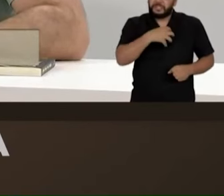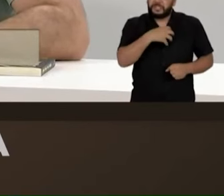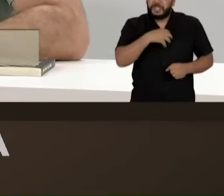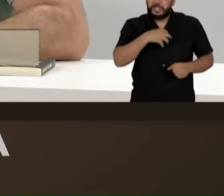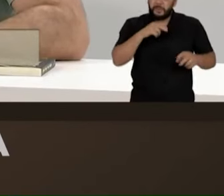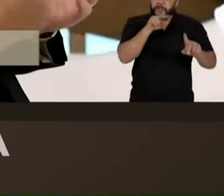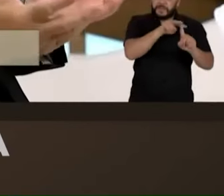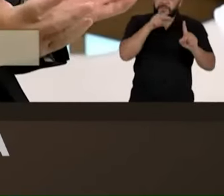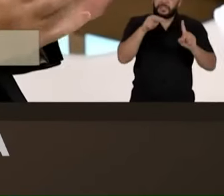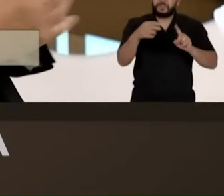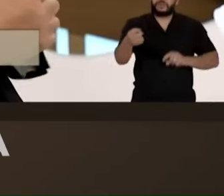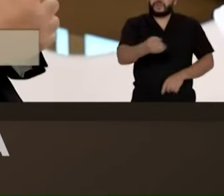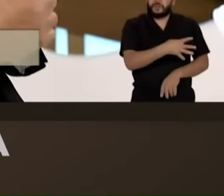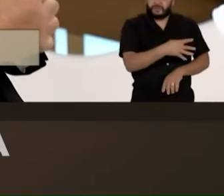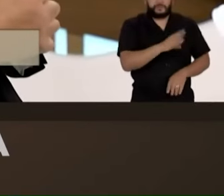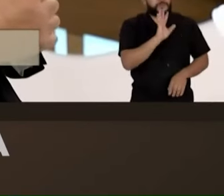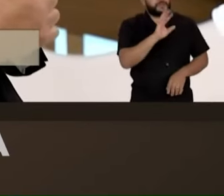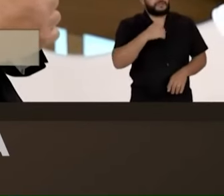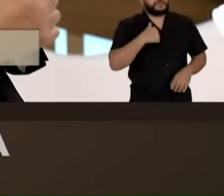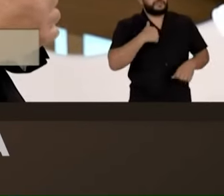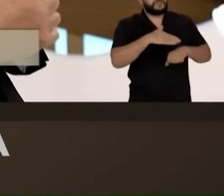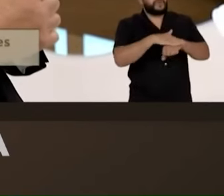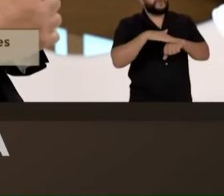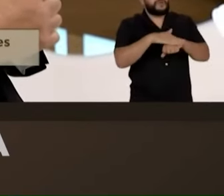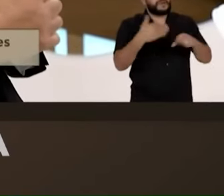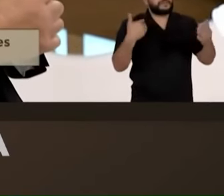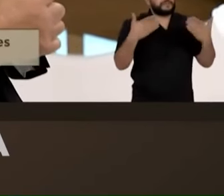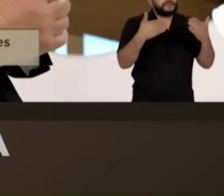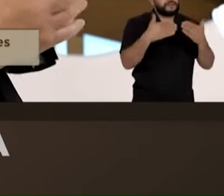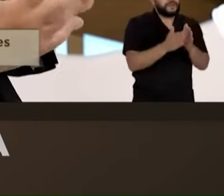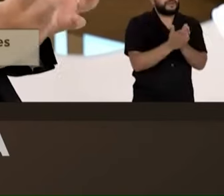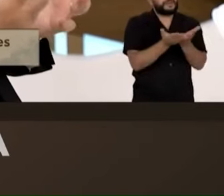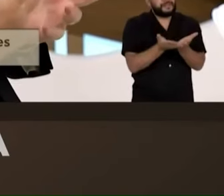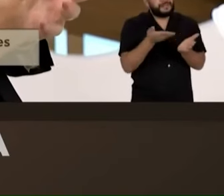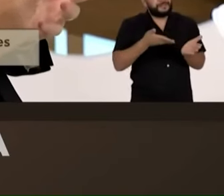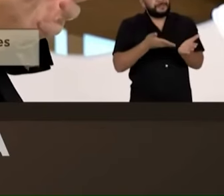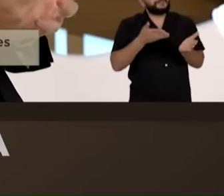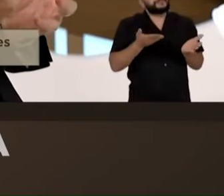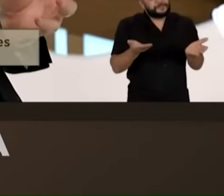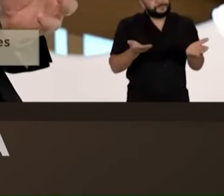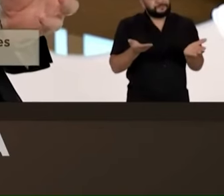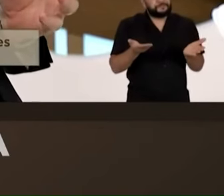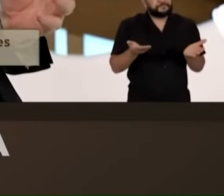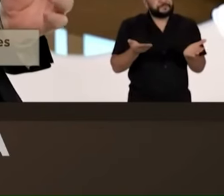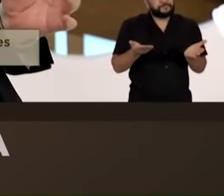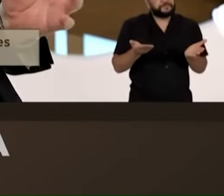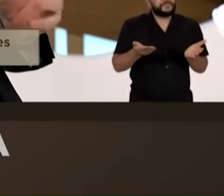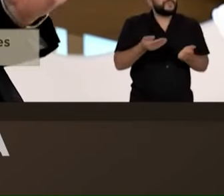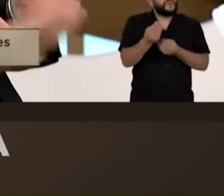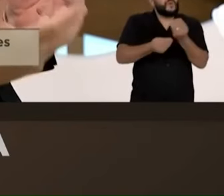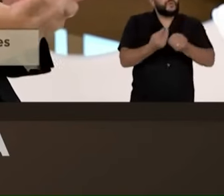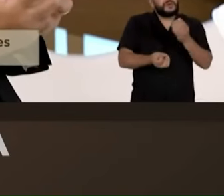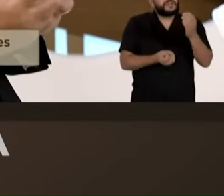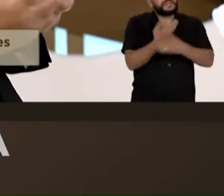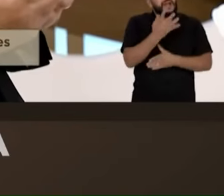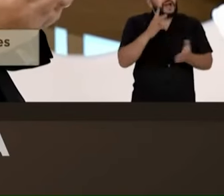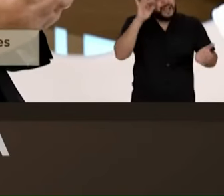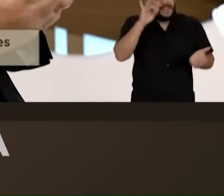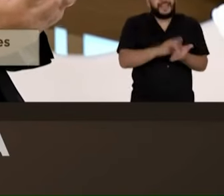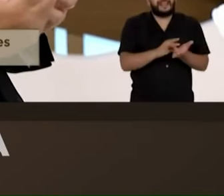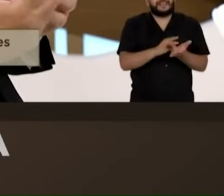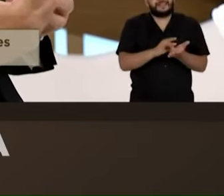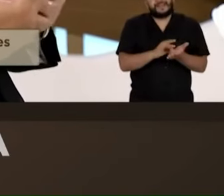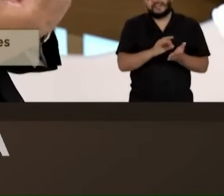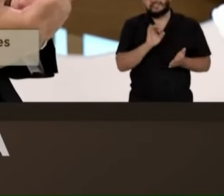deles, né, e a gente conversa bastante sobre isso também, né, nesse livro que a Daniela mostrava, é criar uma realidade simulada.